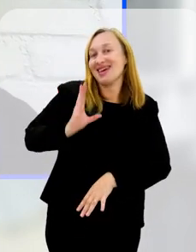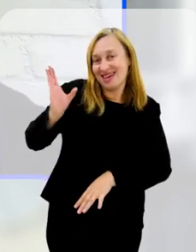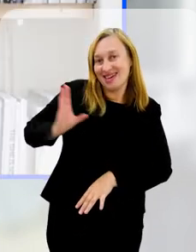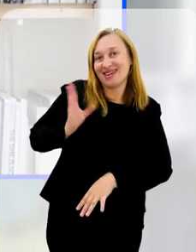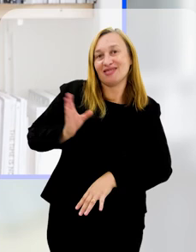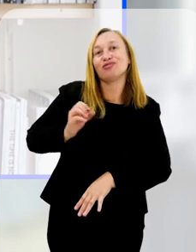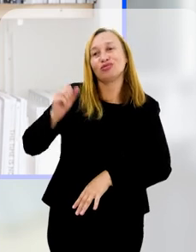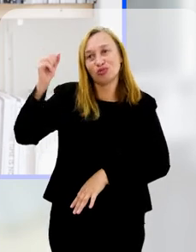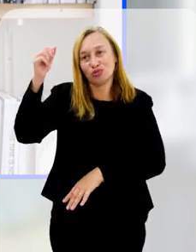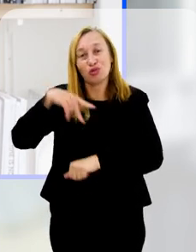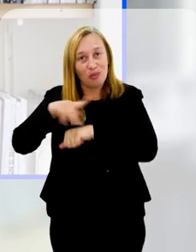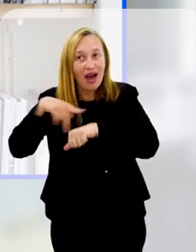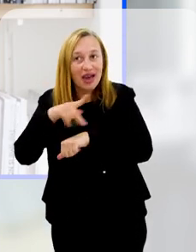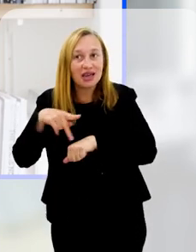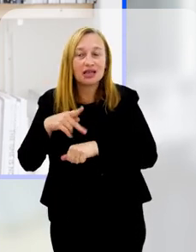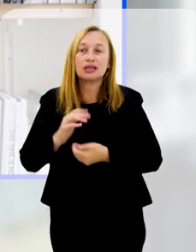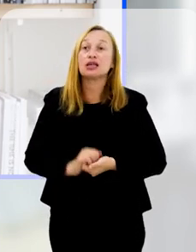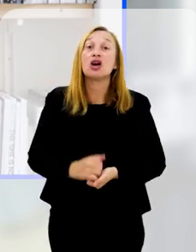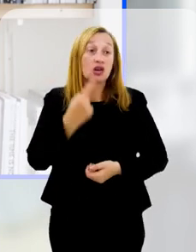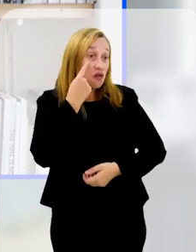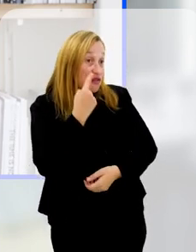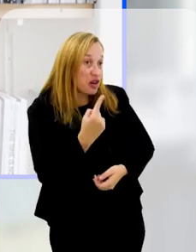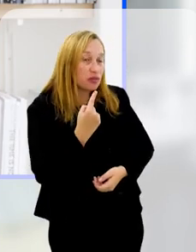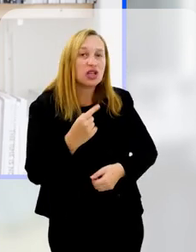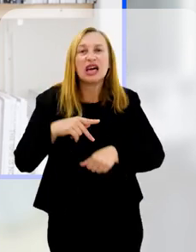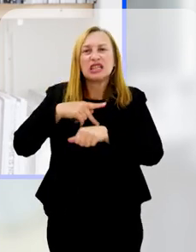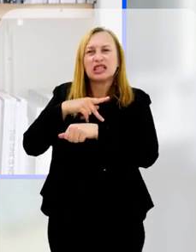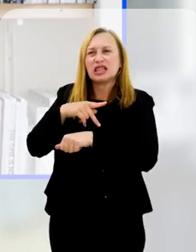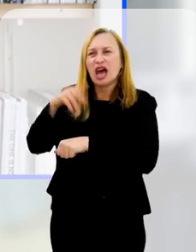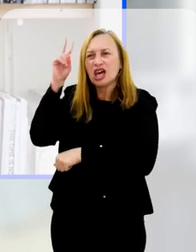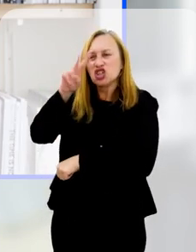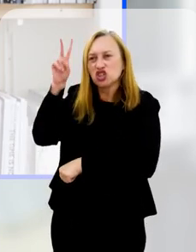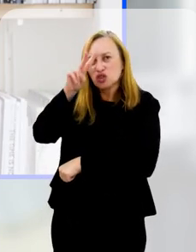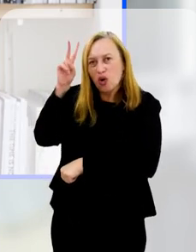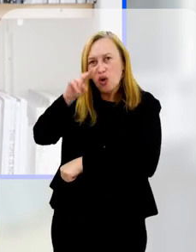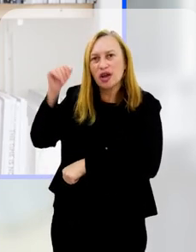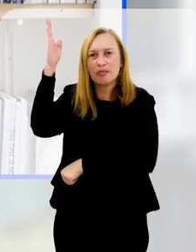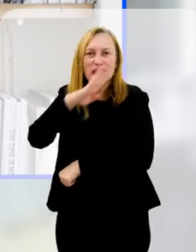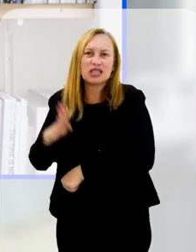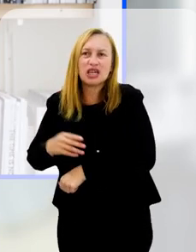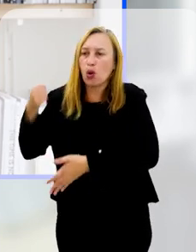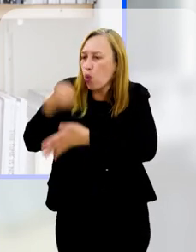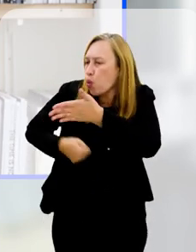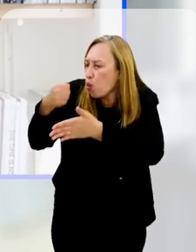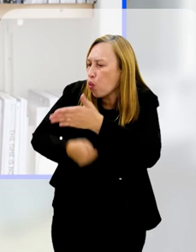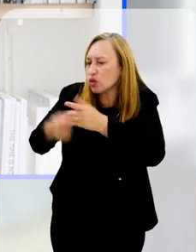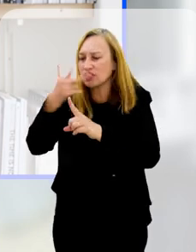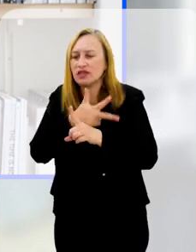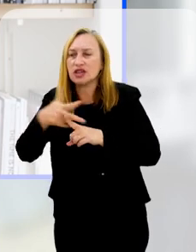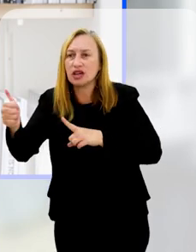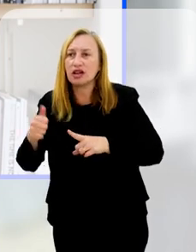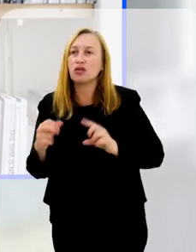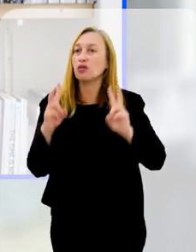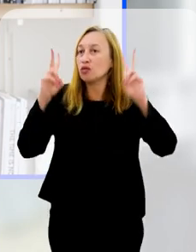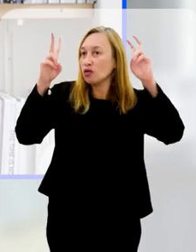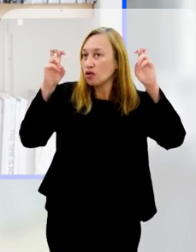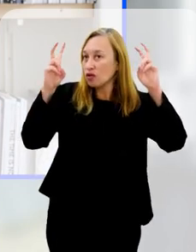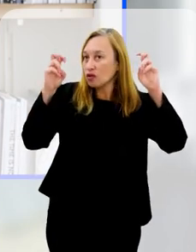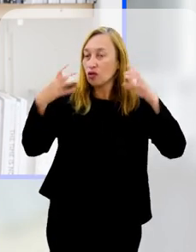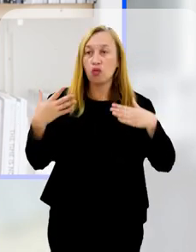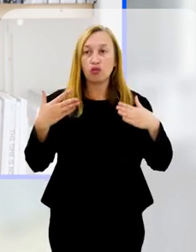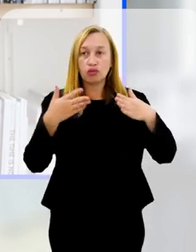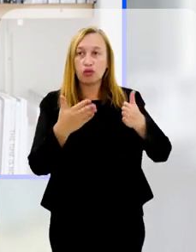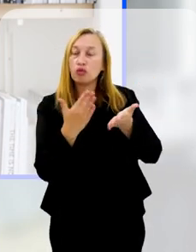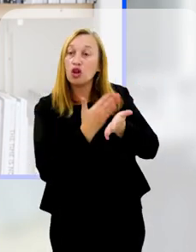do país. Em uma das passagens do livro, vocês dizem: tivemos ao longo da história brasileira inúmeras lutas e conquistas, como diz